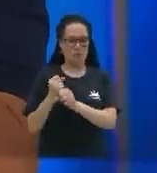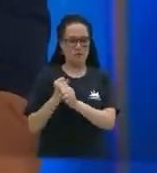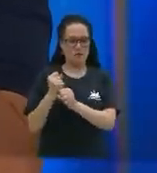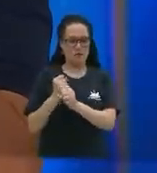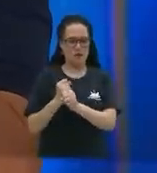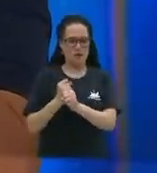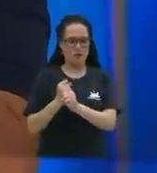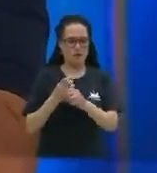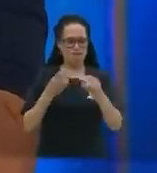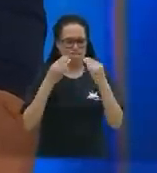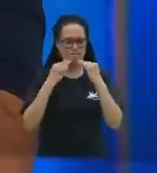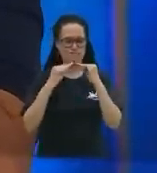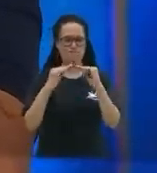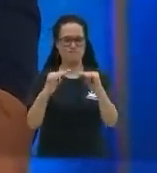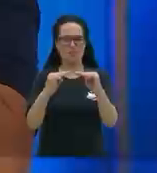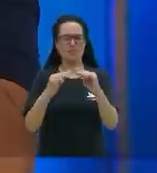missão,